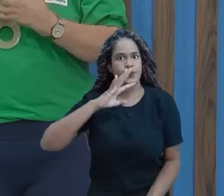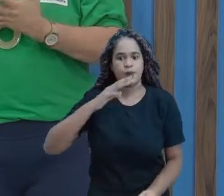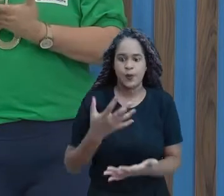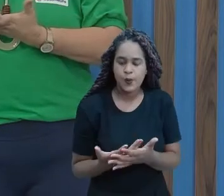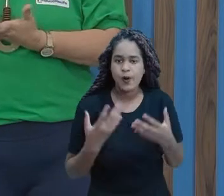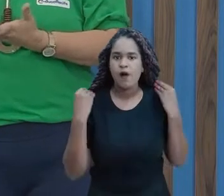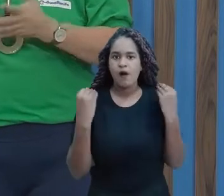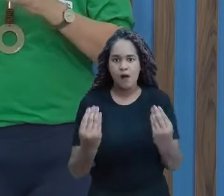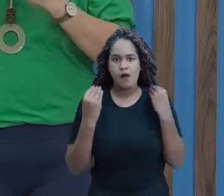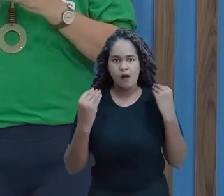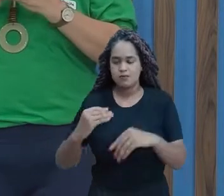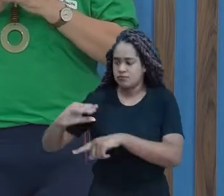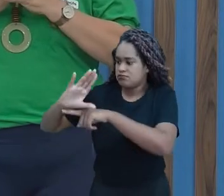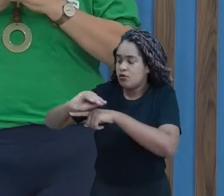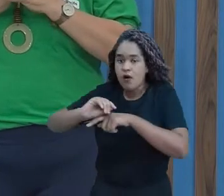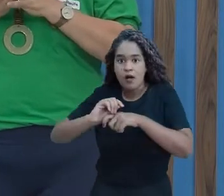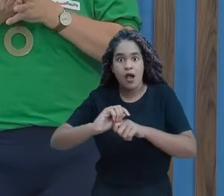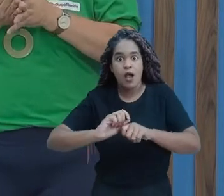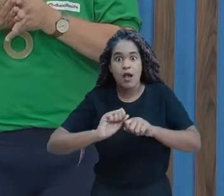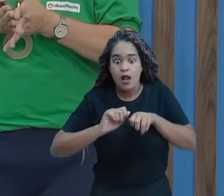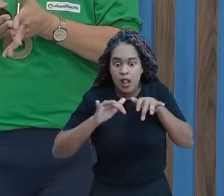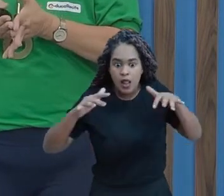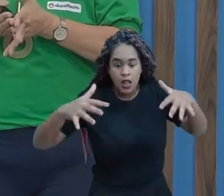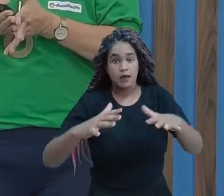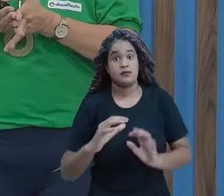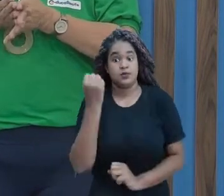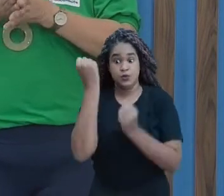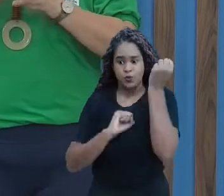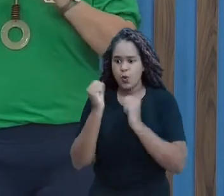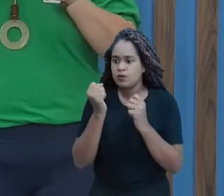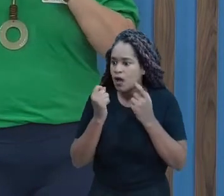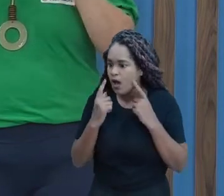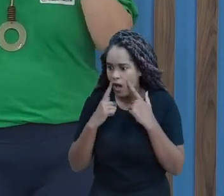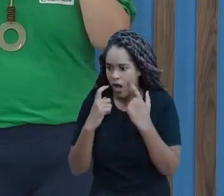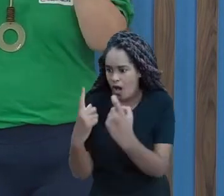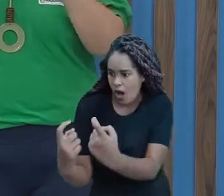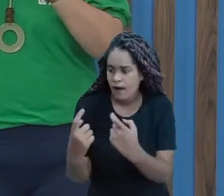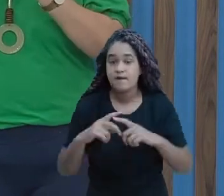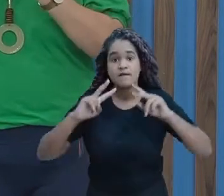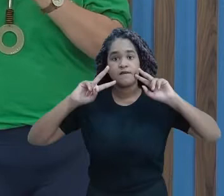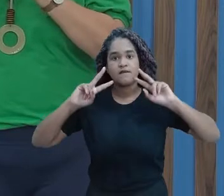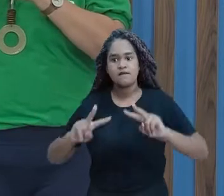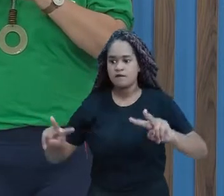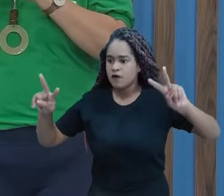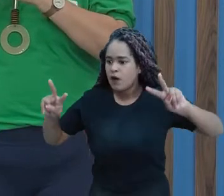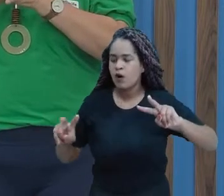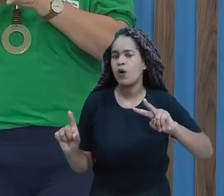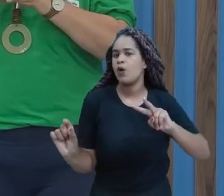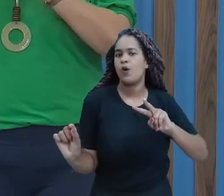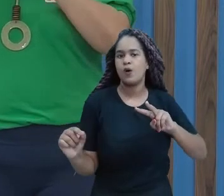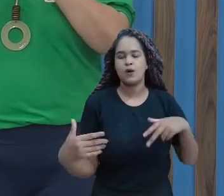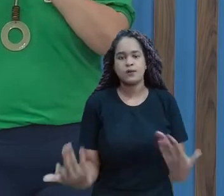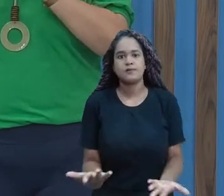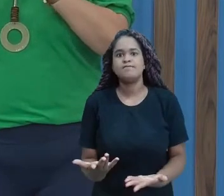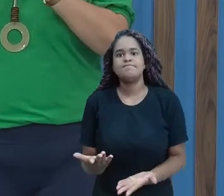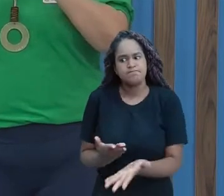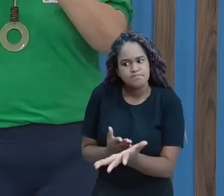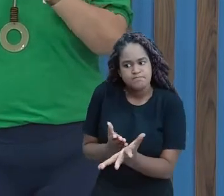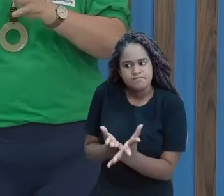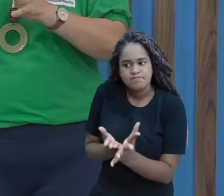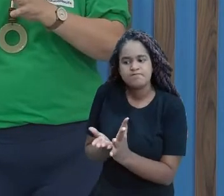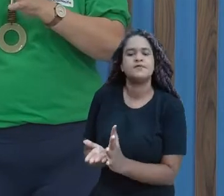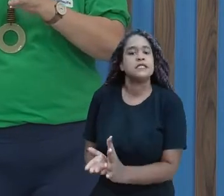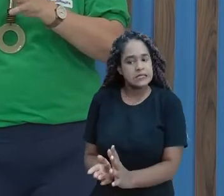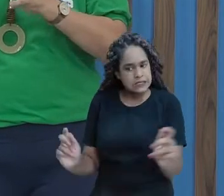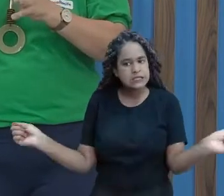se popularizou rápido, houve muito interesse da indústria, né? Ela viu ali, a indústria viu ali um filão, viu, isso aí